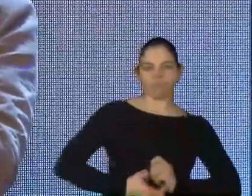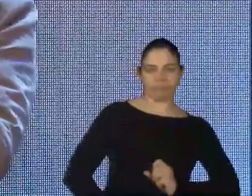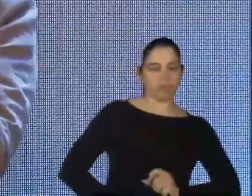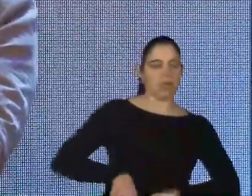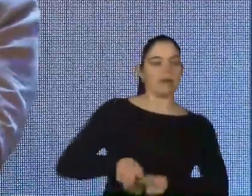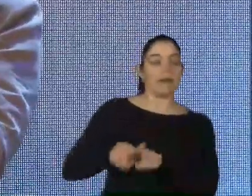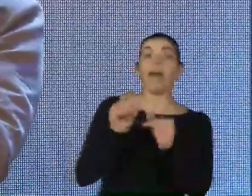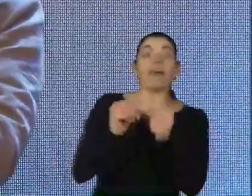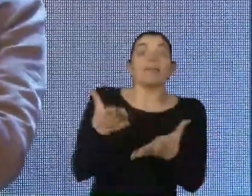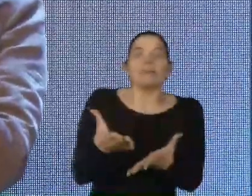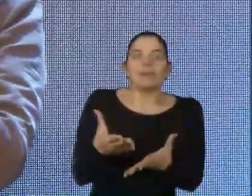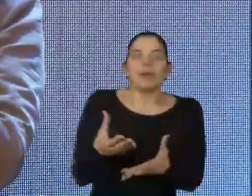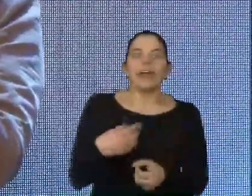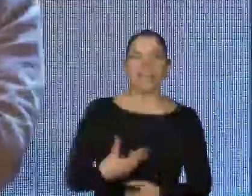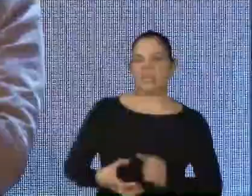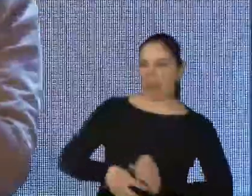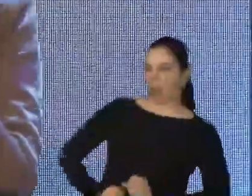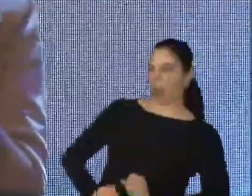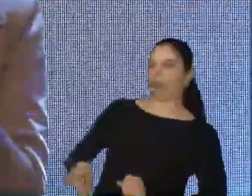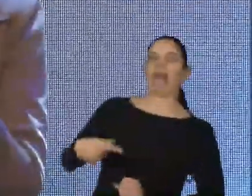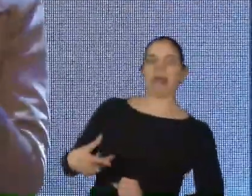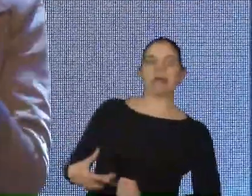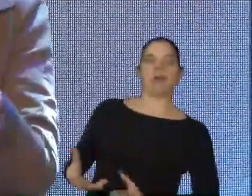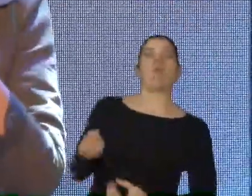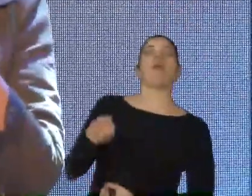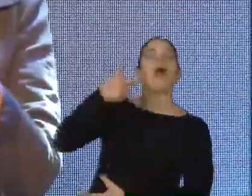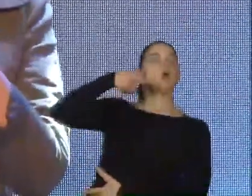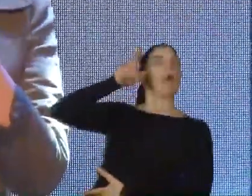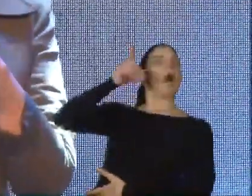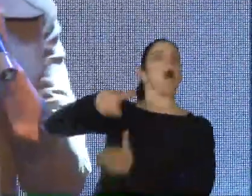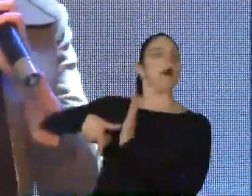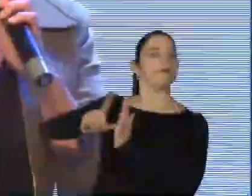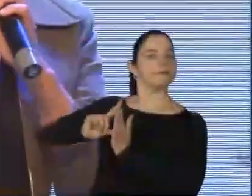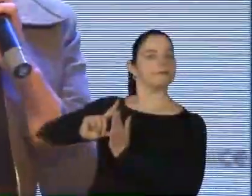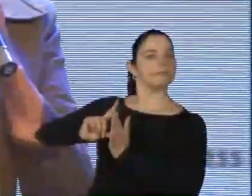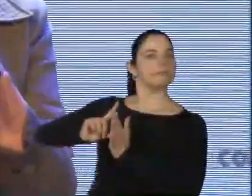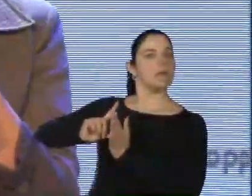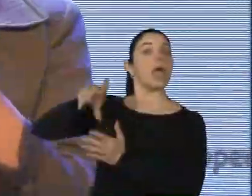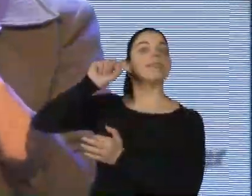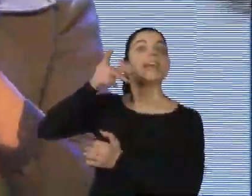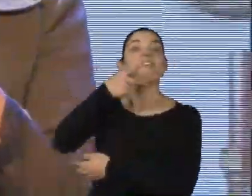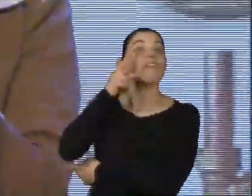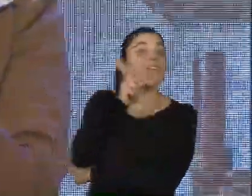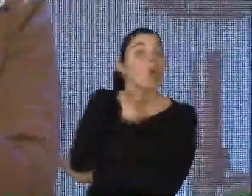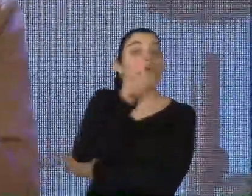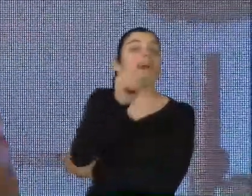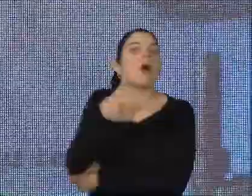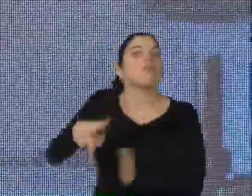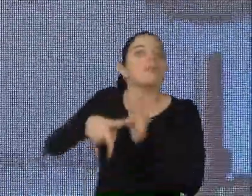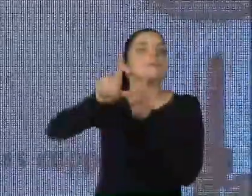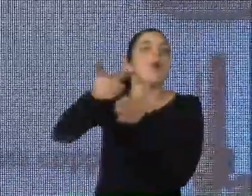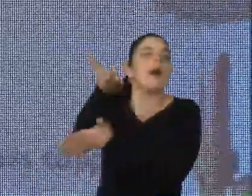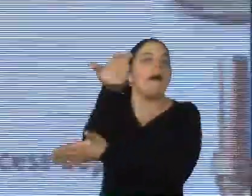absorveu? E antes de sair esse cocô, literalmente, o que aconteceu? É isso que é importante. É isso que a gente tem que